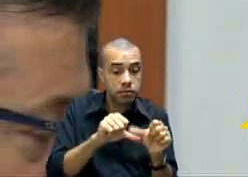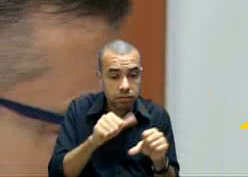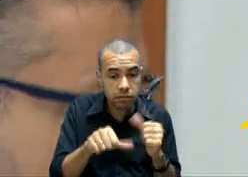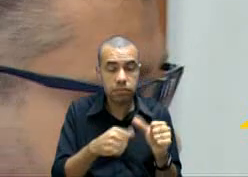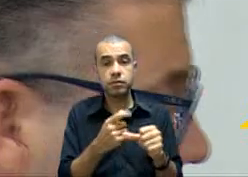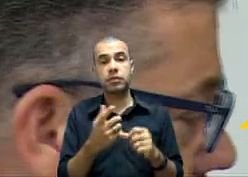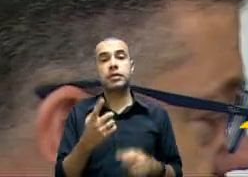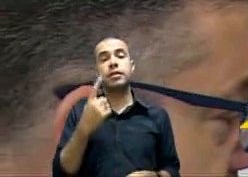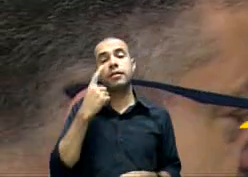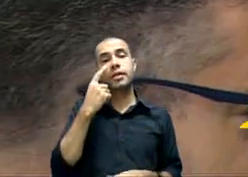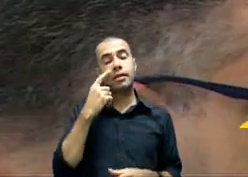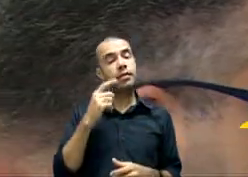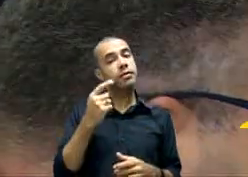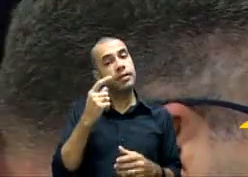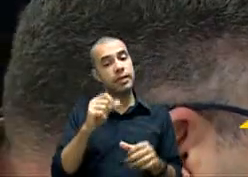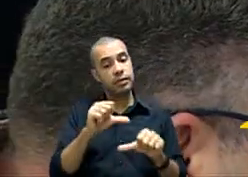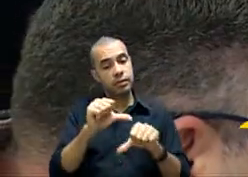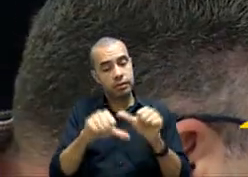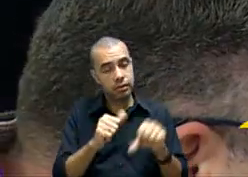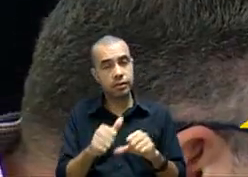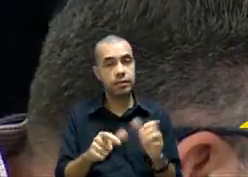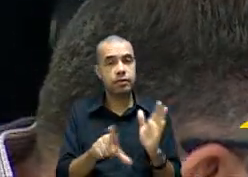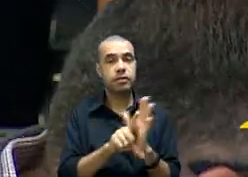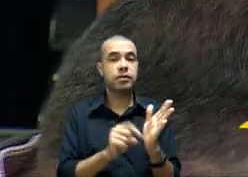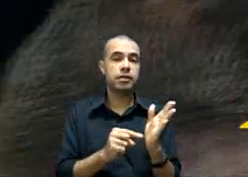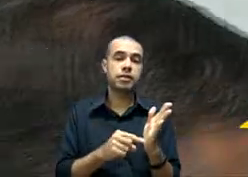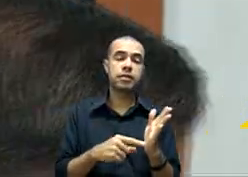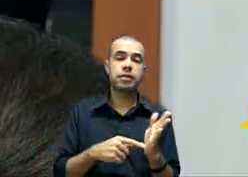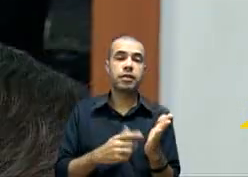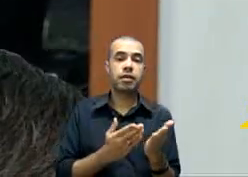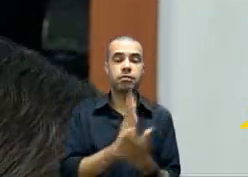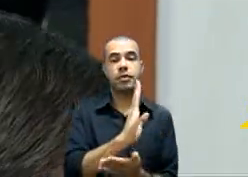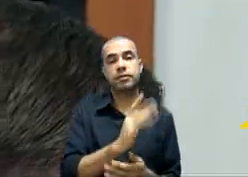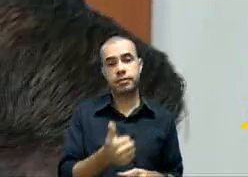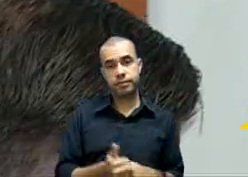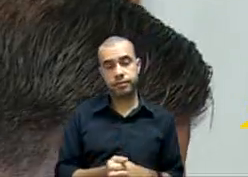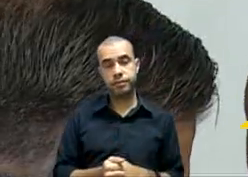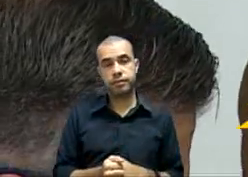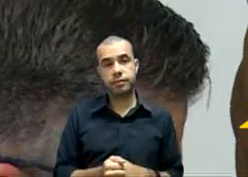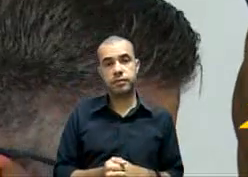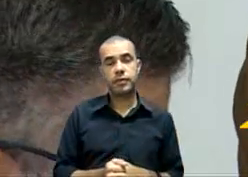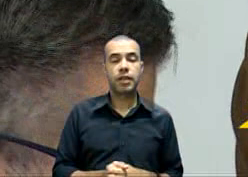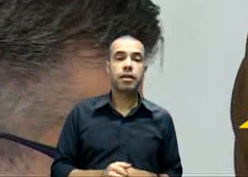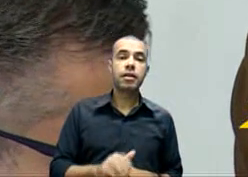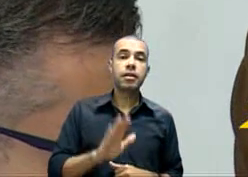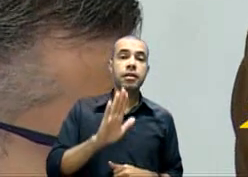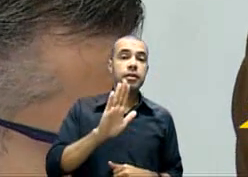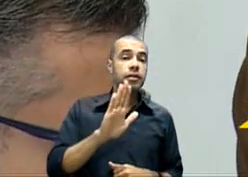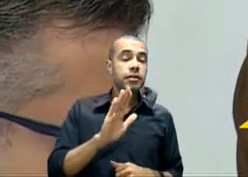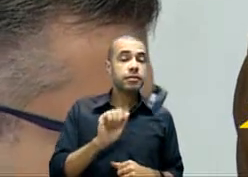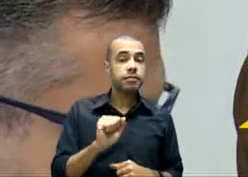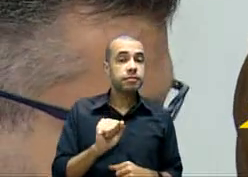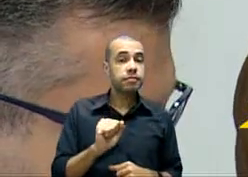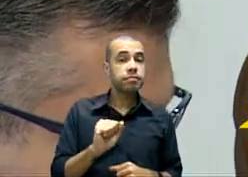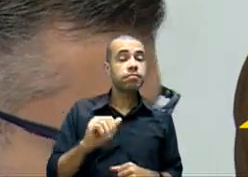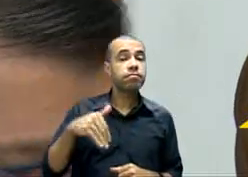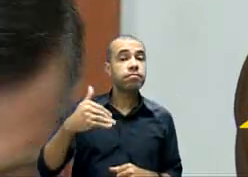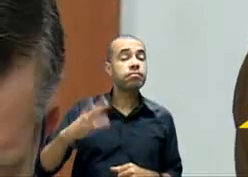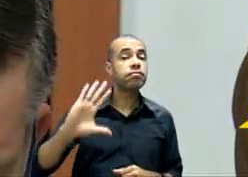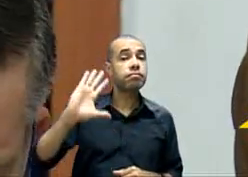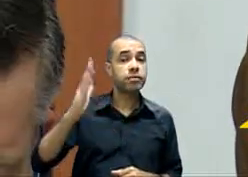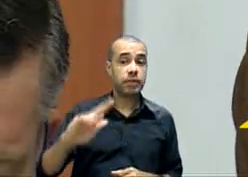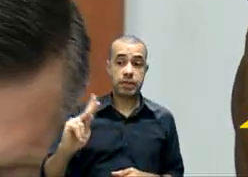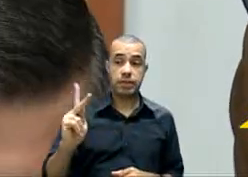lei acabou sendo represtinada e aprovada. Só que daí o